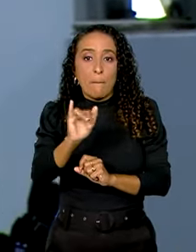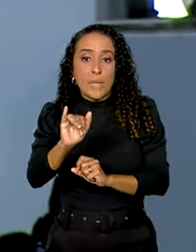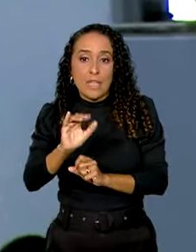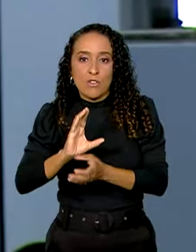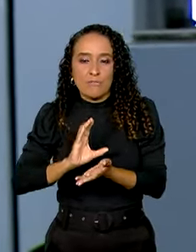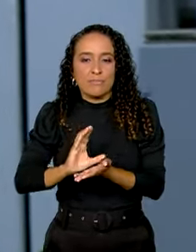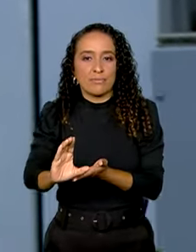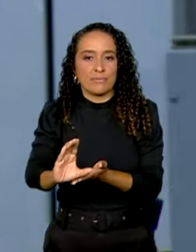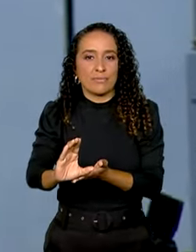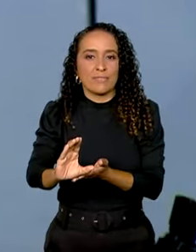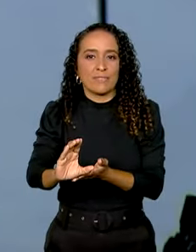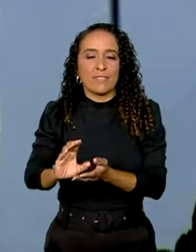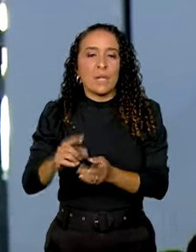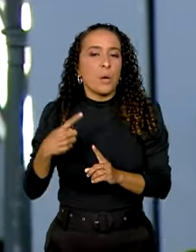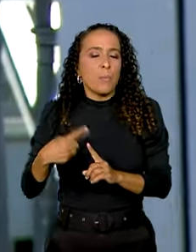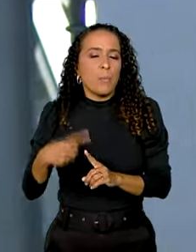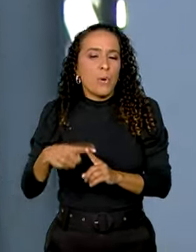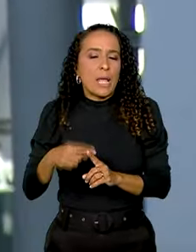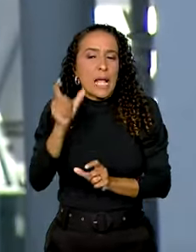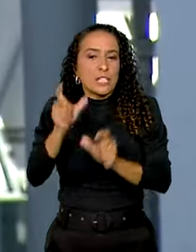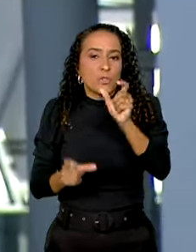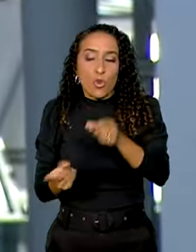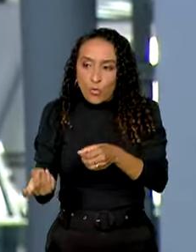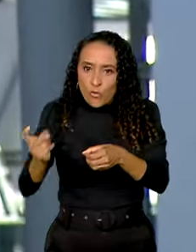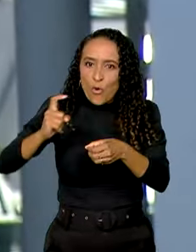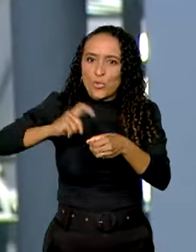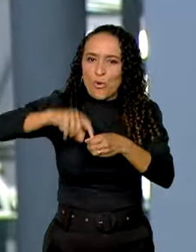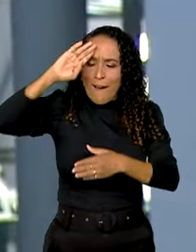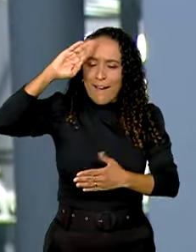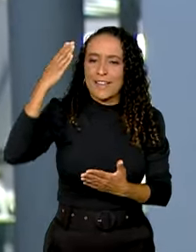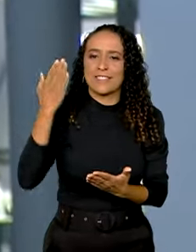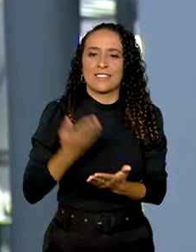de investimento, porque as pessoas voltaram a acreditar nesse país.